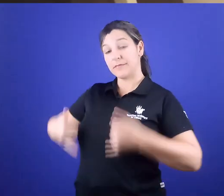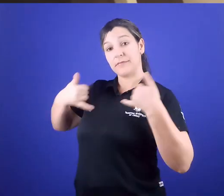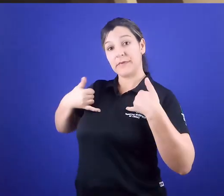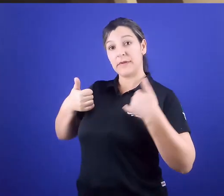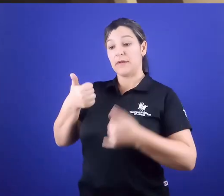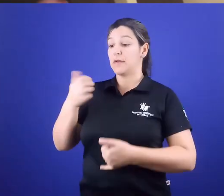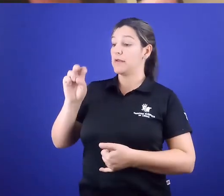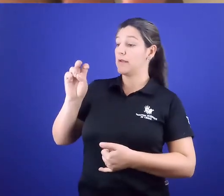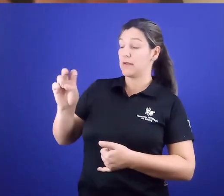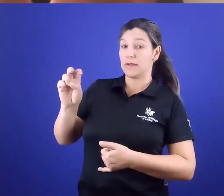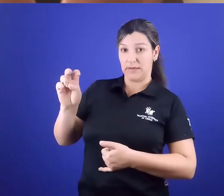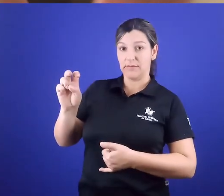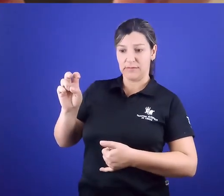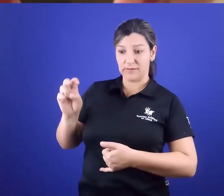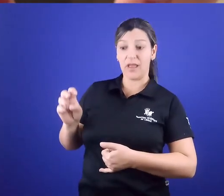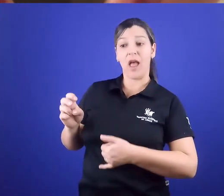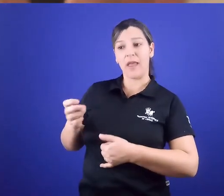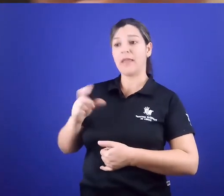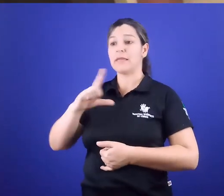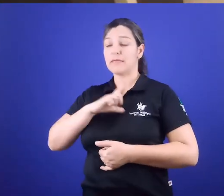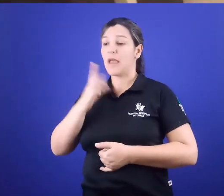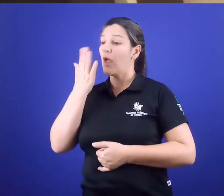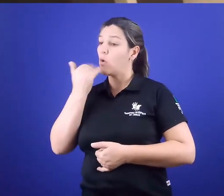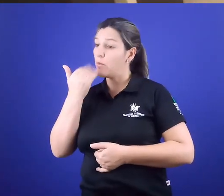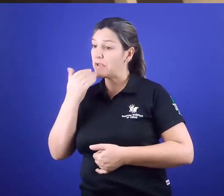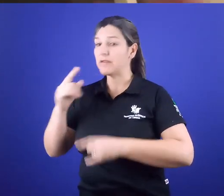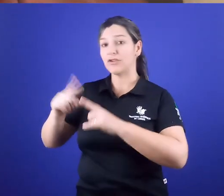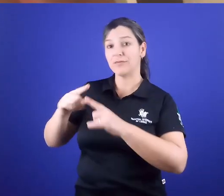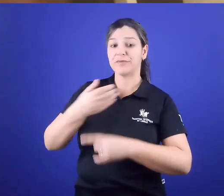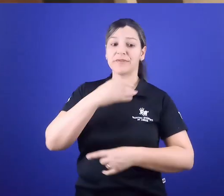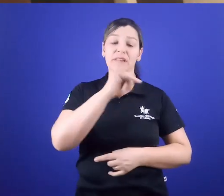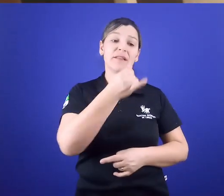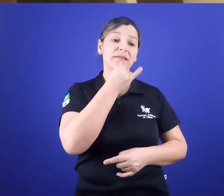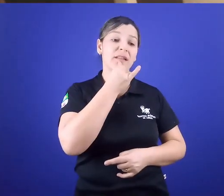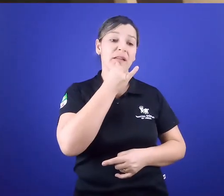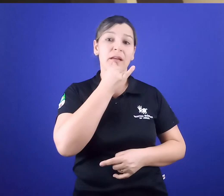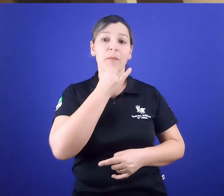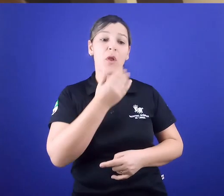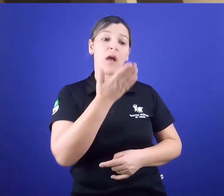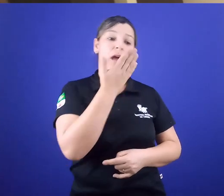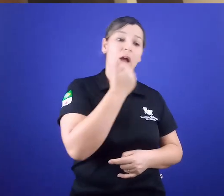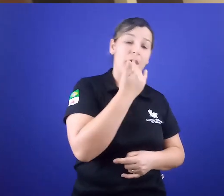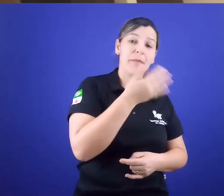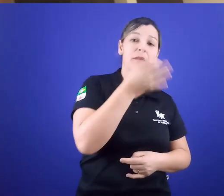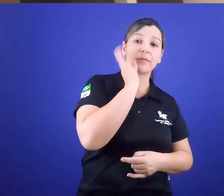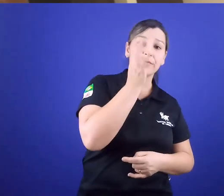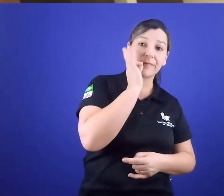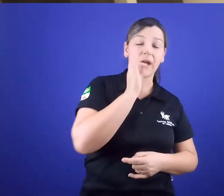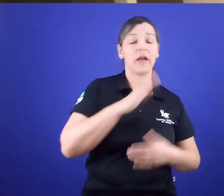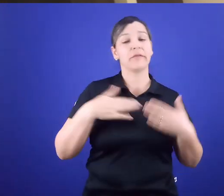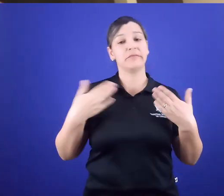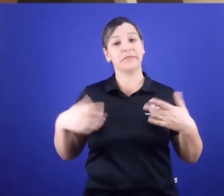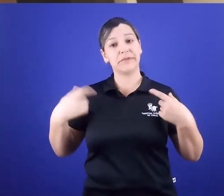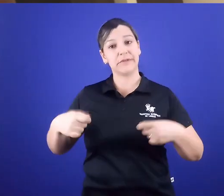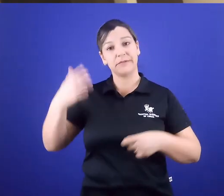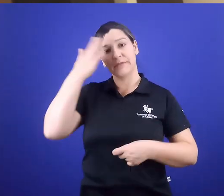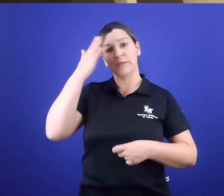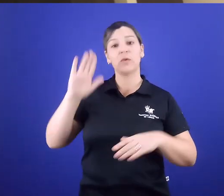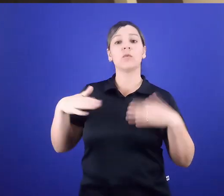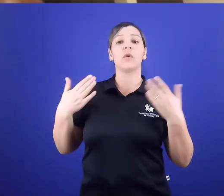é um cardápio. Se eu vou fazer um coffee break, é outro cardápio. Então eu preciso saber qual é o tipo de evento que eu